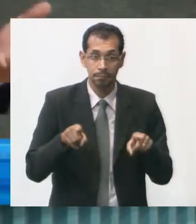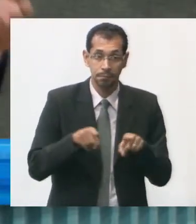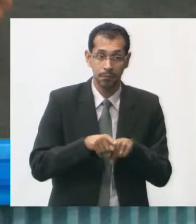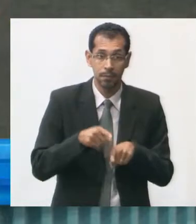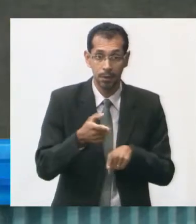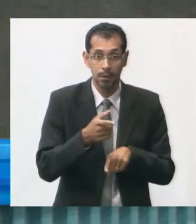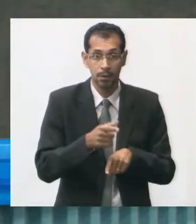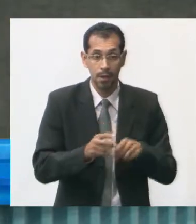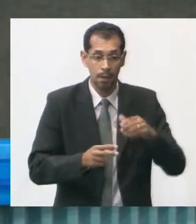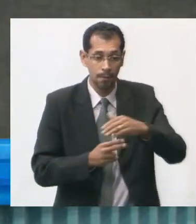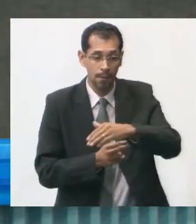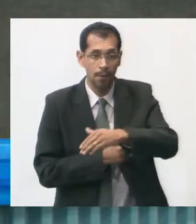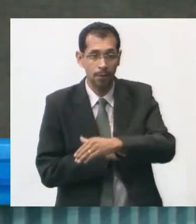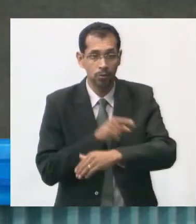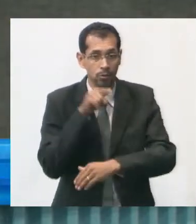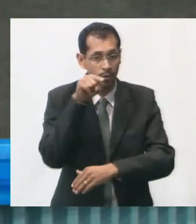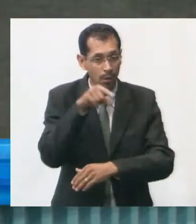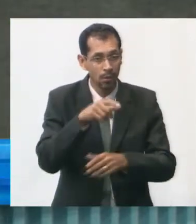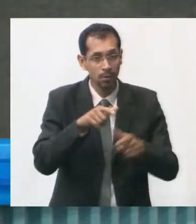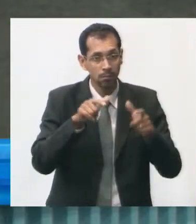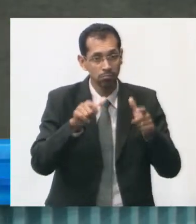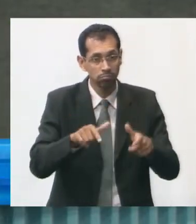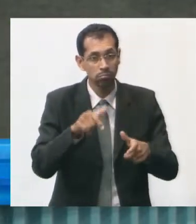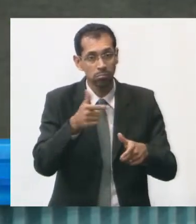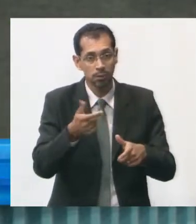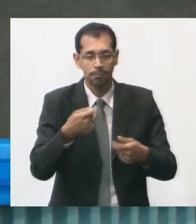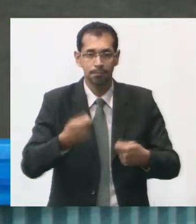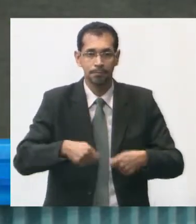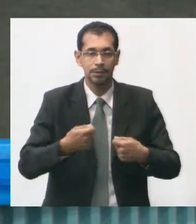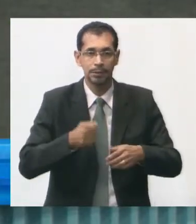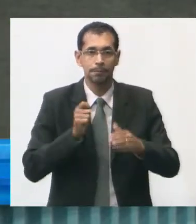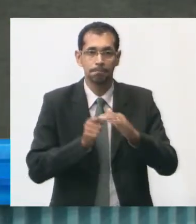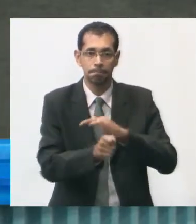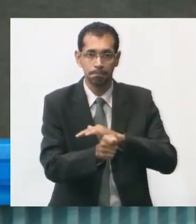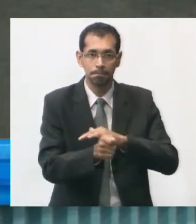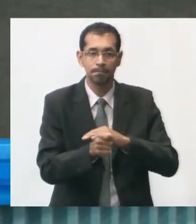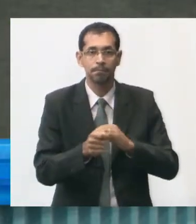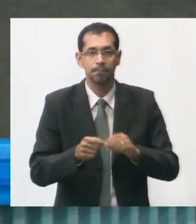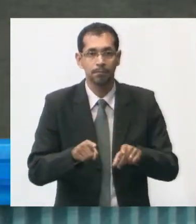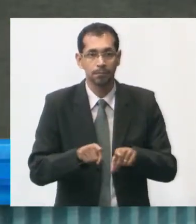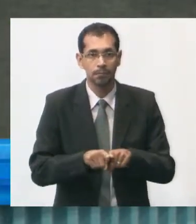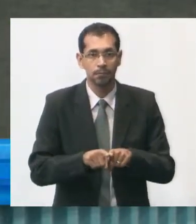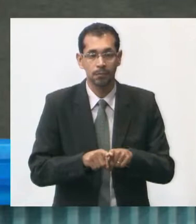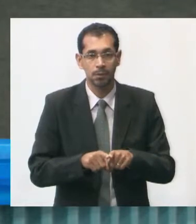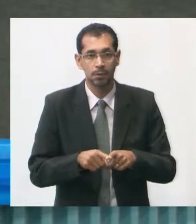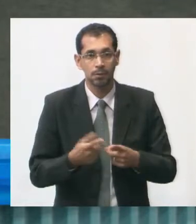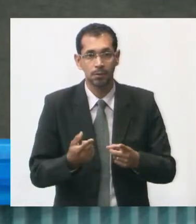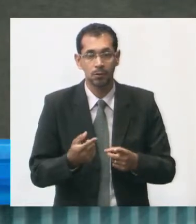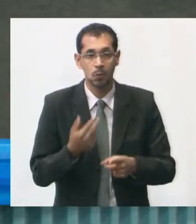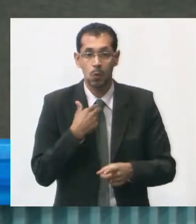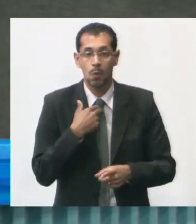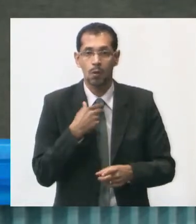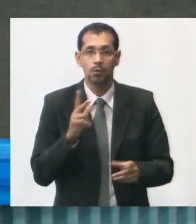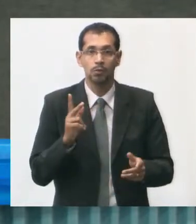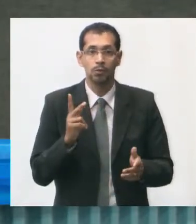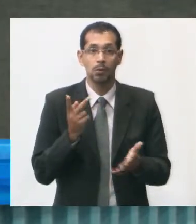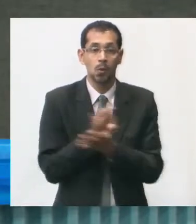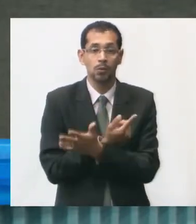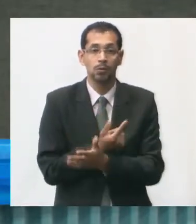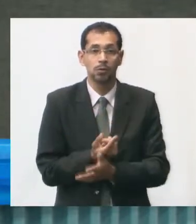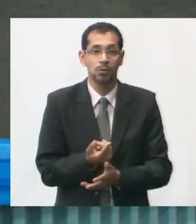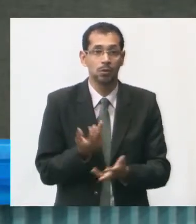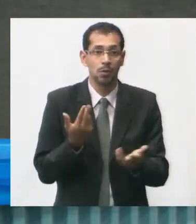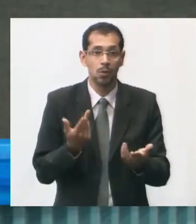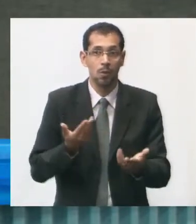de investimento, que não venha acontecer como aconteceu com o Finisa, que ainda